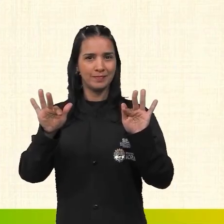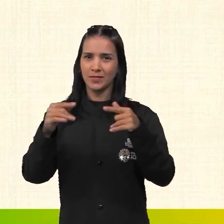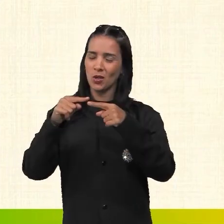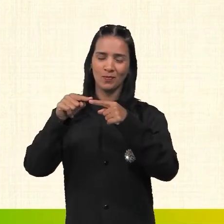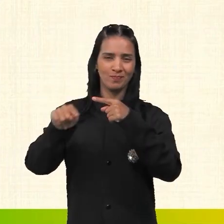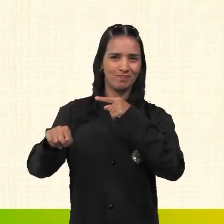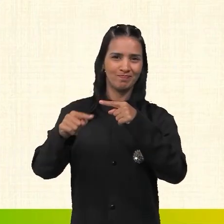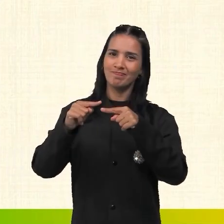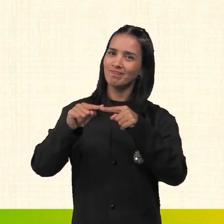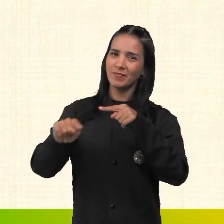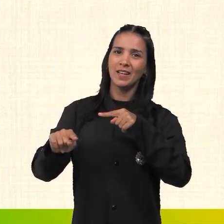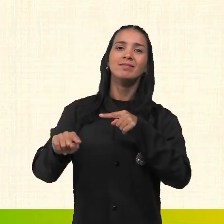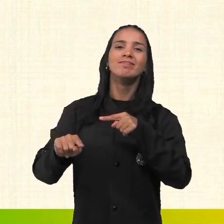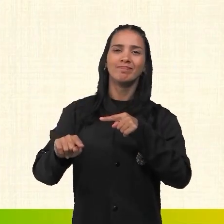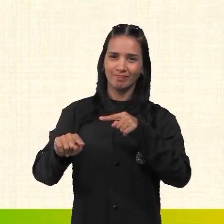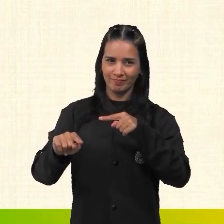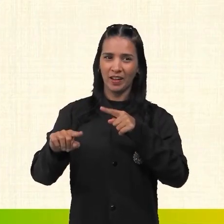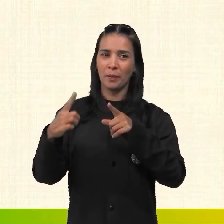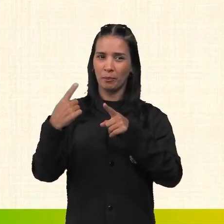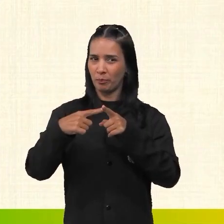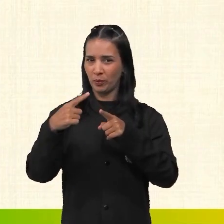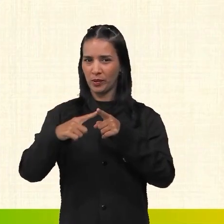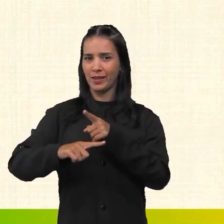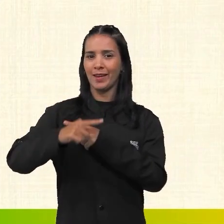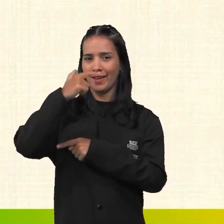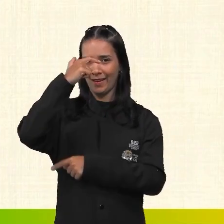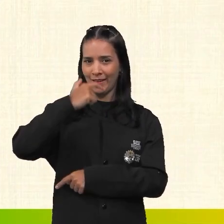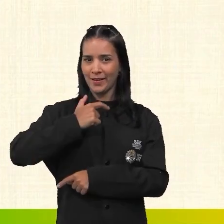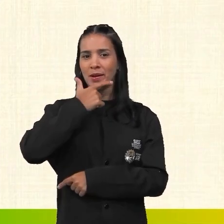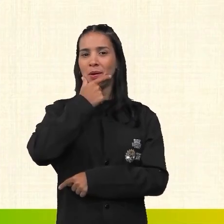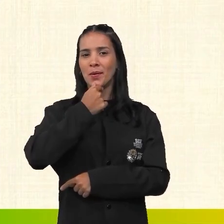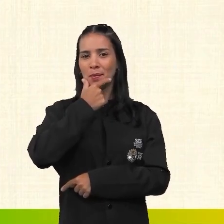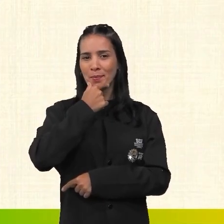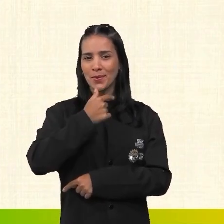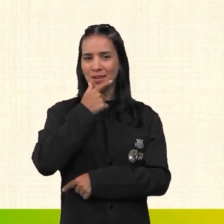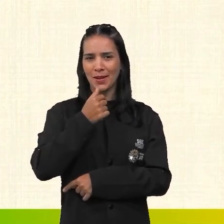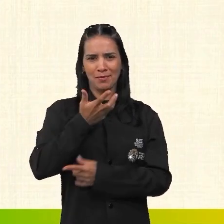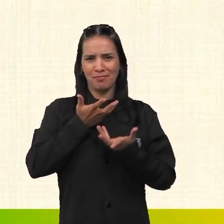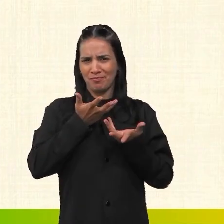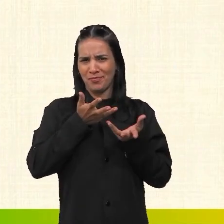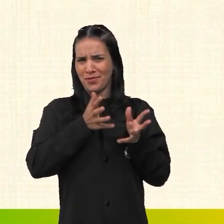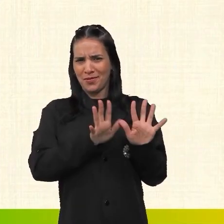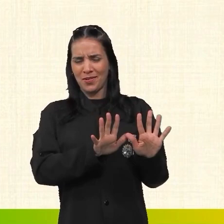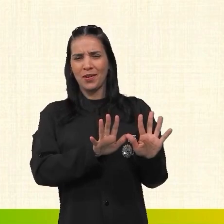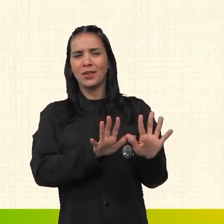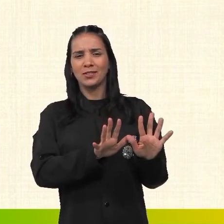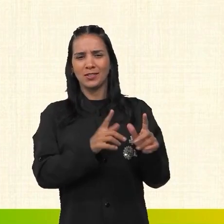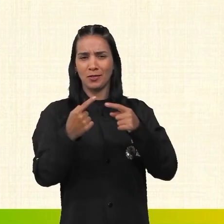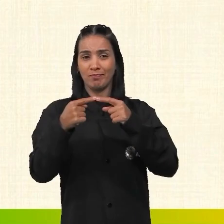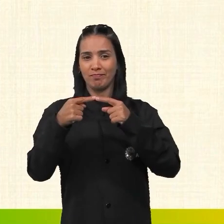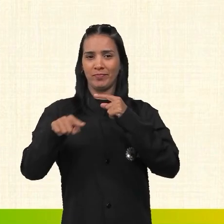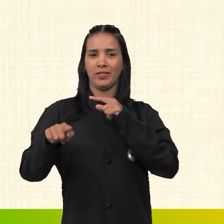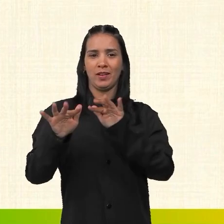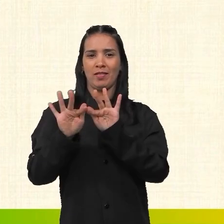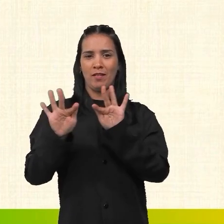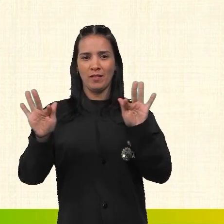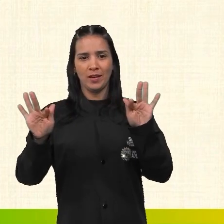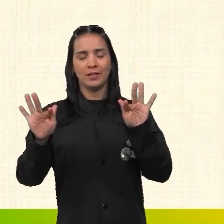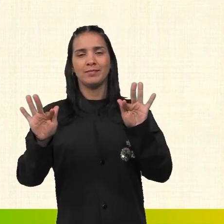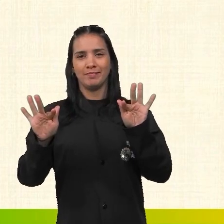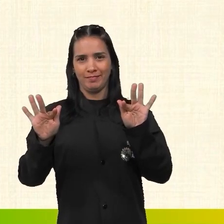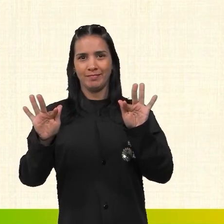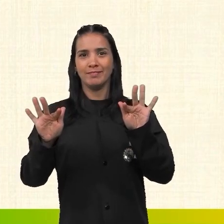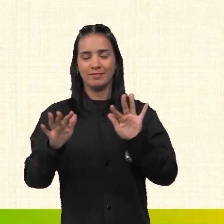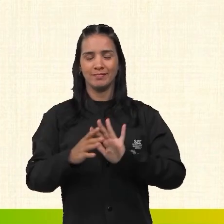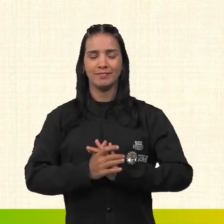Não, você pode observar que ele não está muito feliz, então a letra A não é a nossa resposta, não confere com o nosso gabarito,